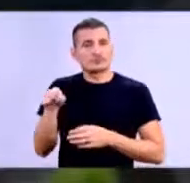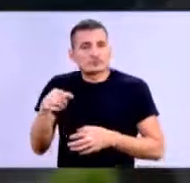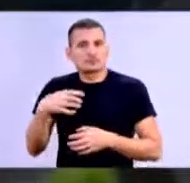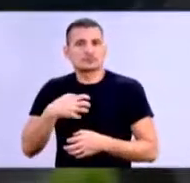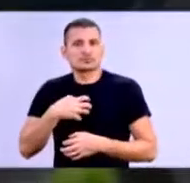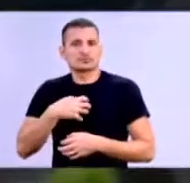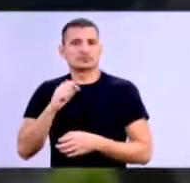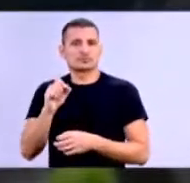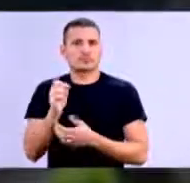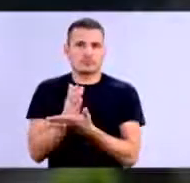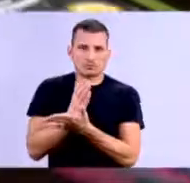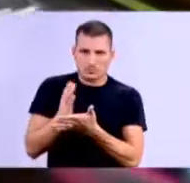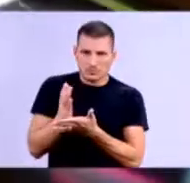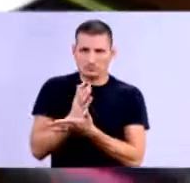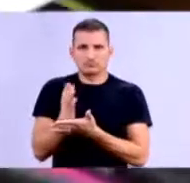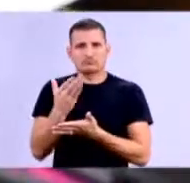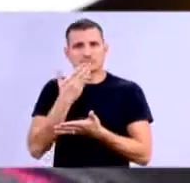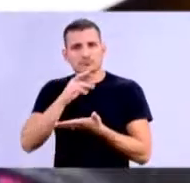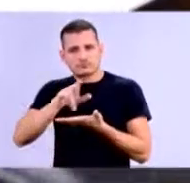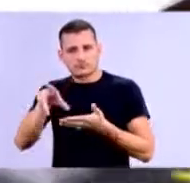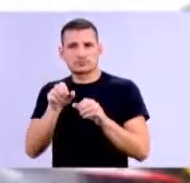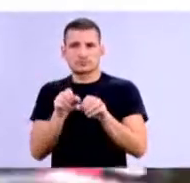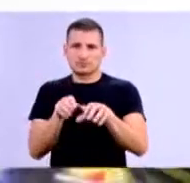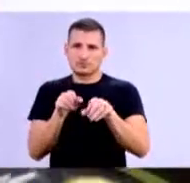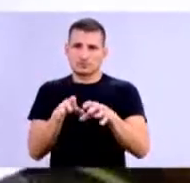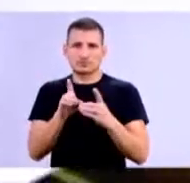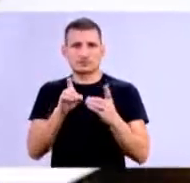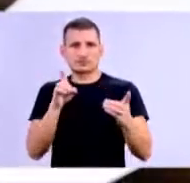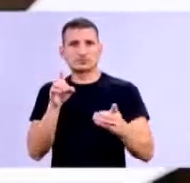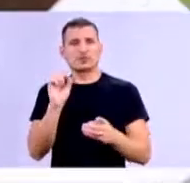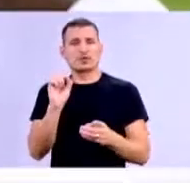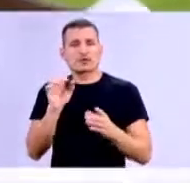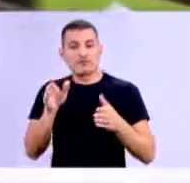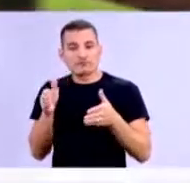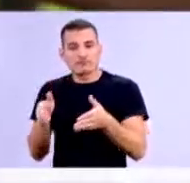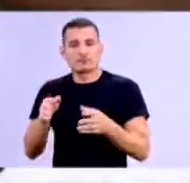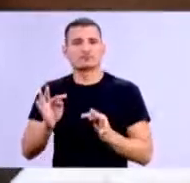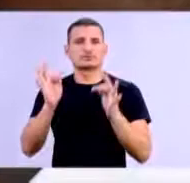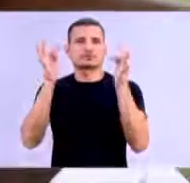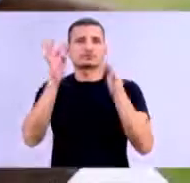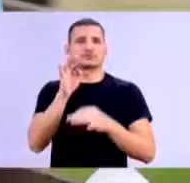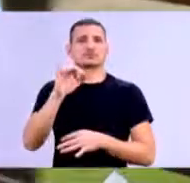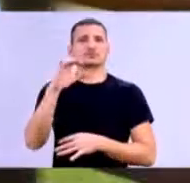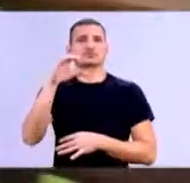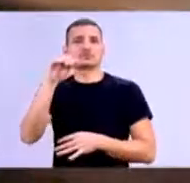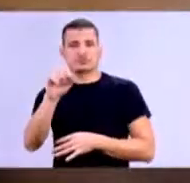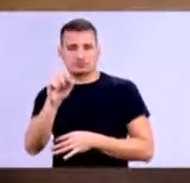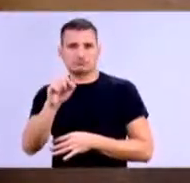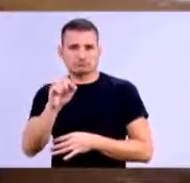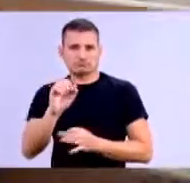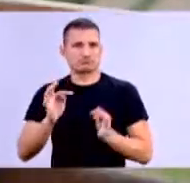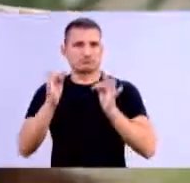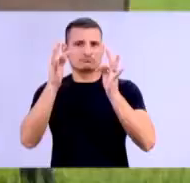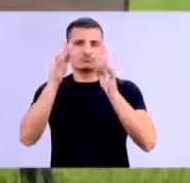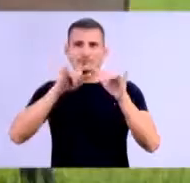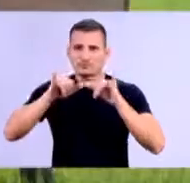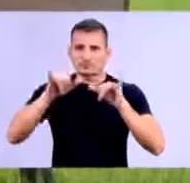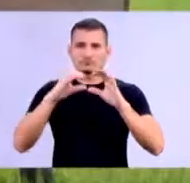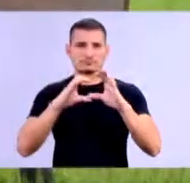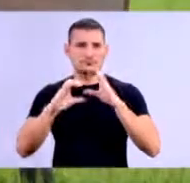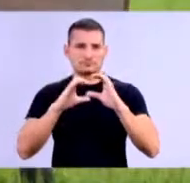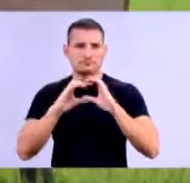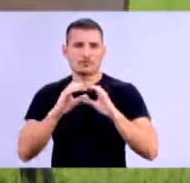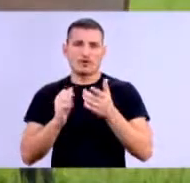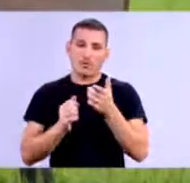algumas formas de ensino à distância estão mais centralizadas nas TICs, tecnologias da informação e comunicação, e outras